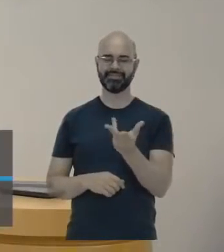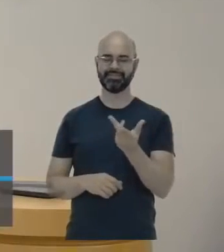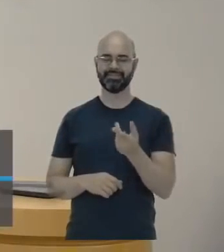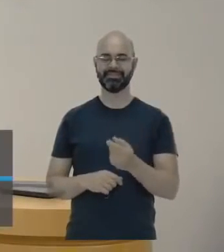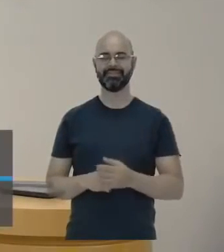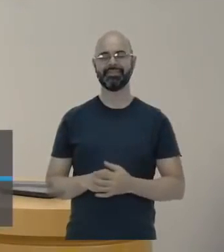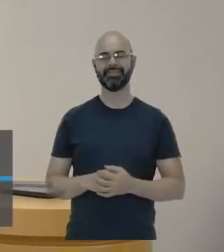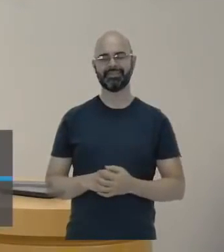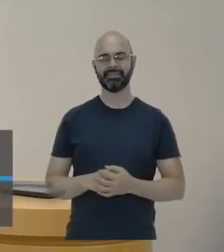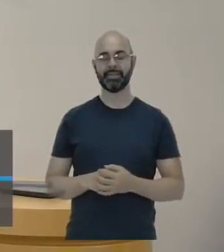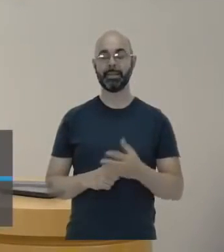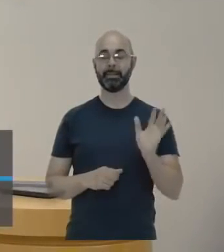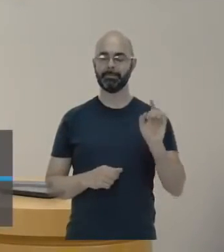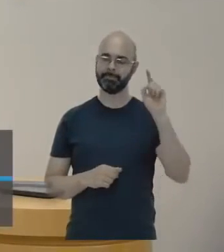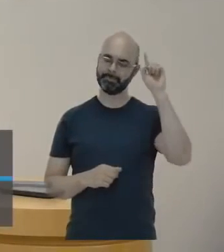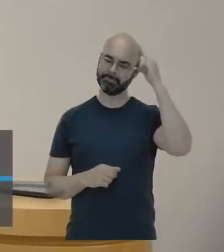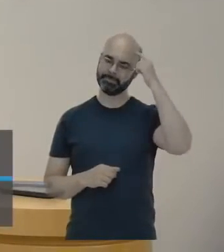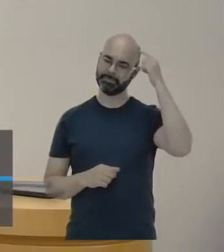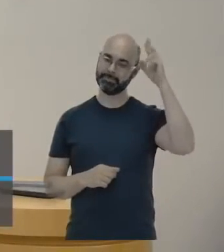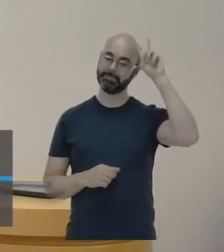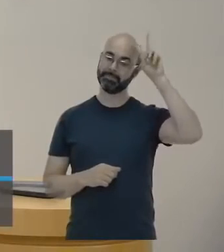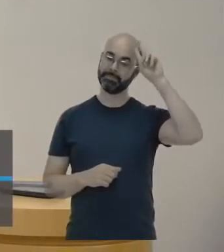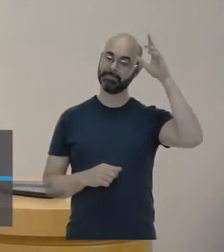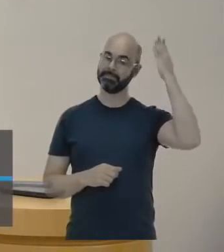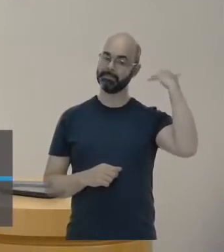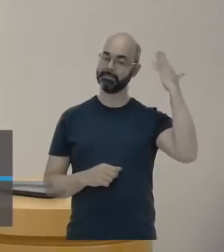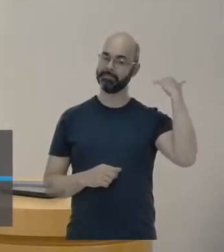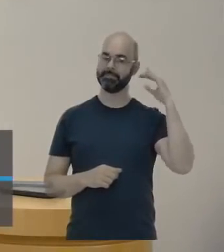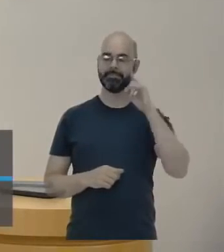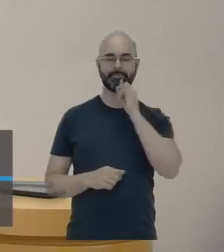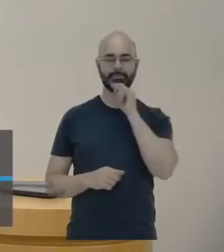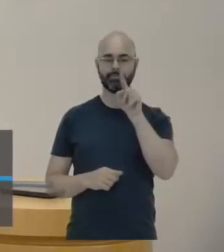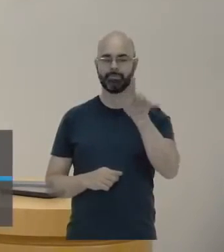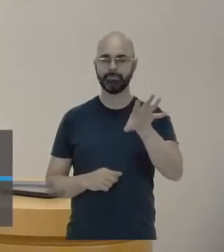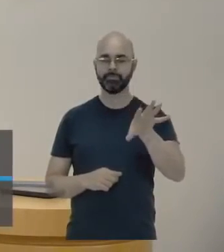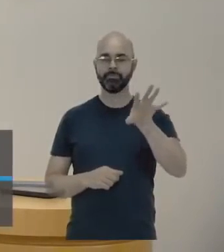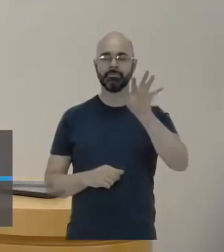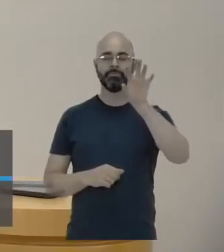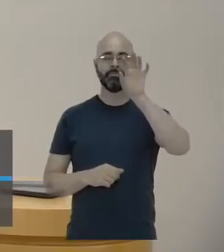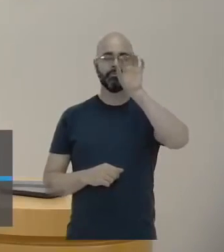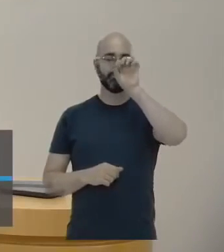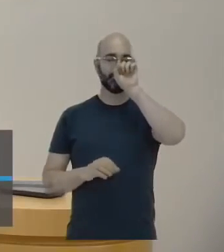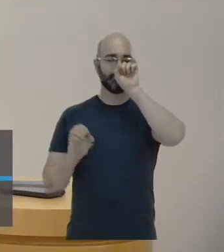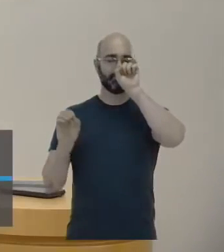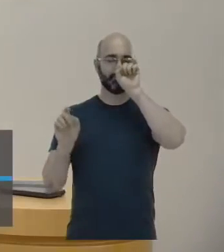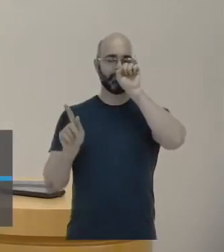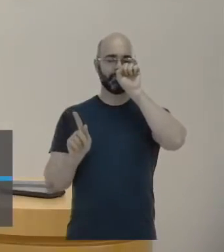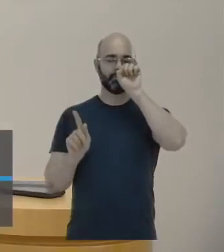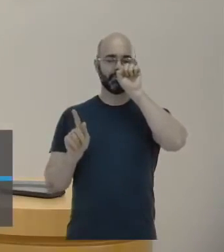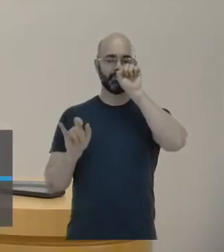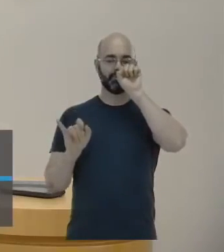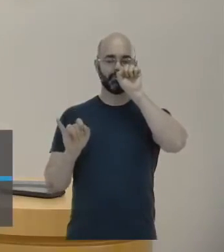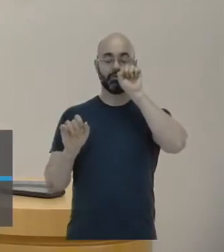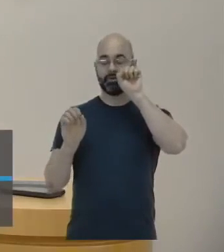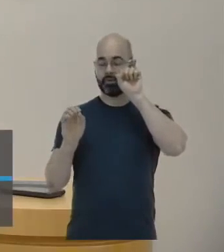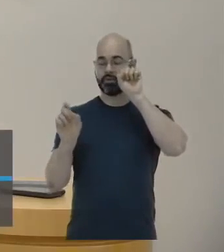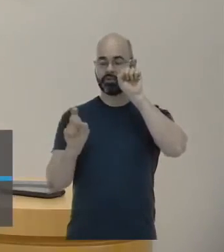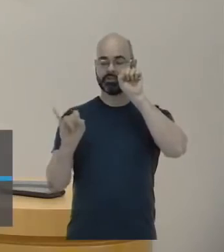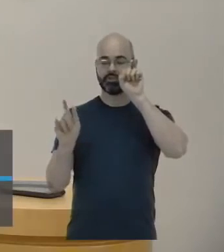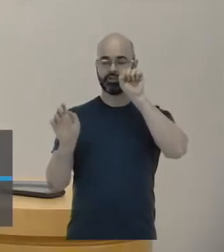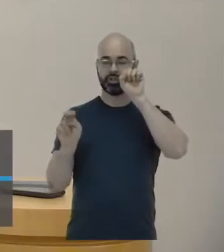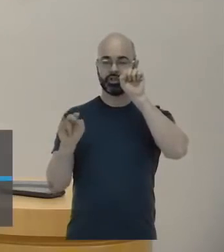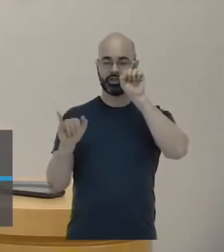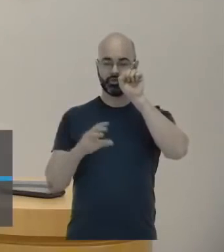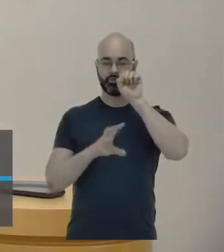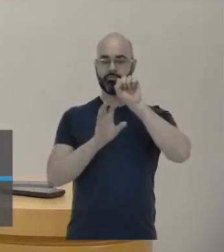um pouquinho, né? Olha só o que aconteceu. Você respirou, o oxigênio que vem junto com o ar, lembrando que o ar que você respira,